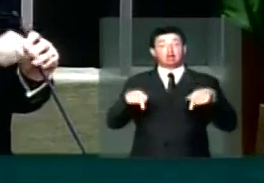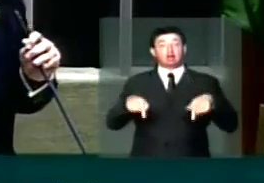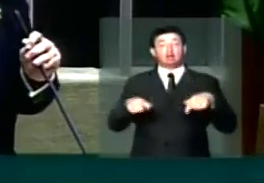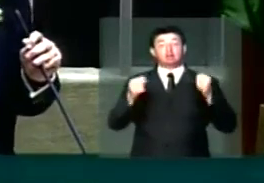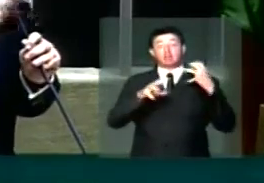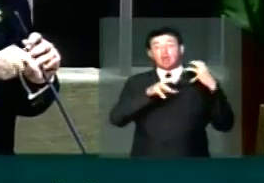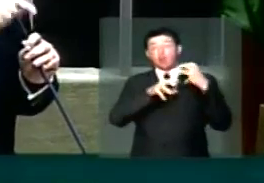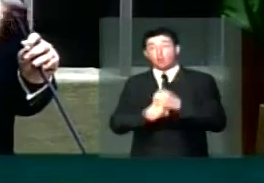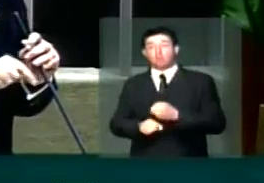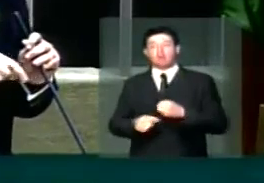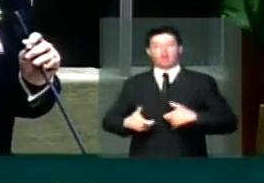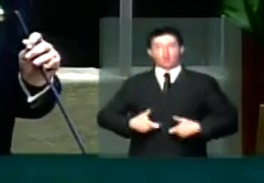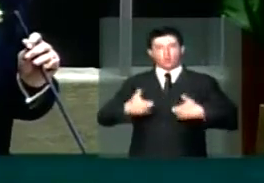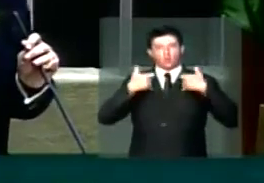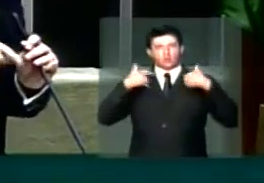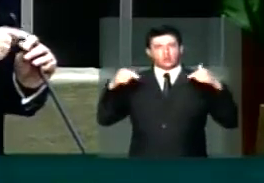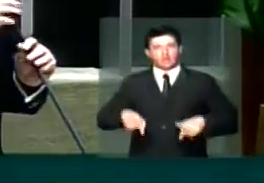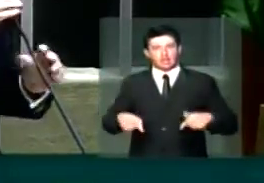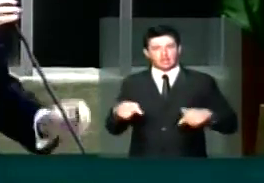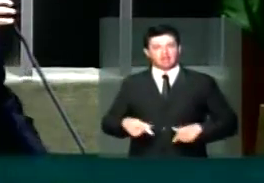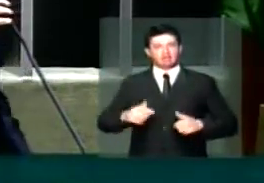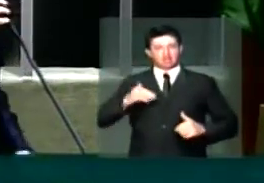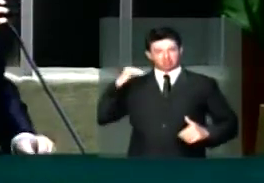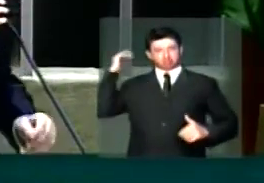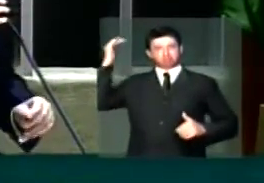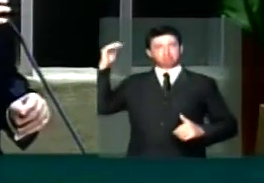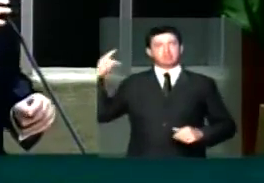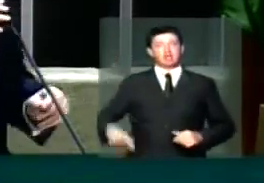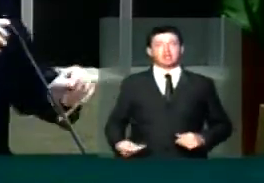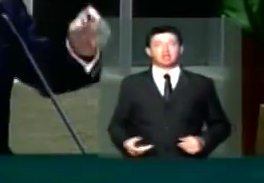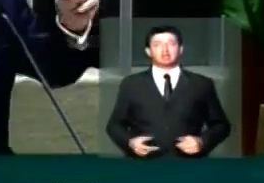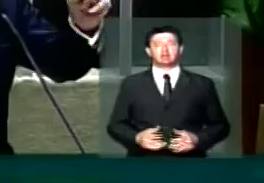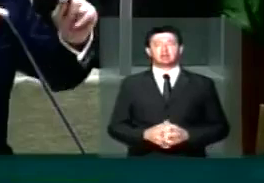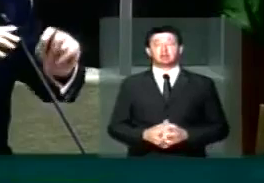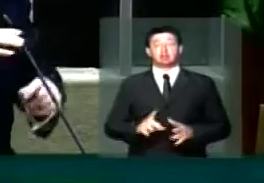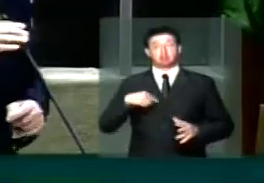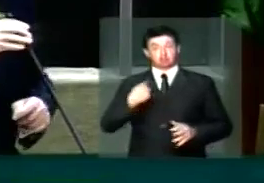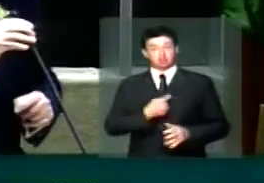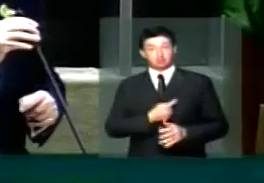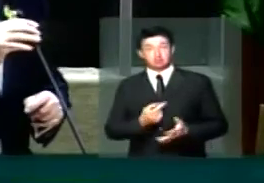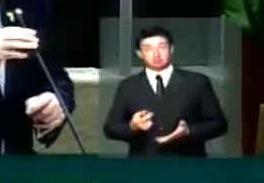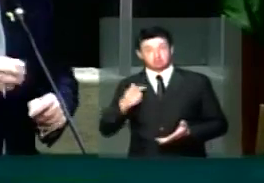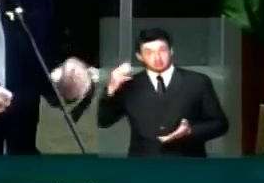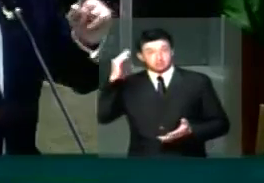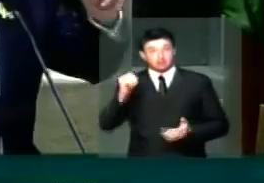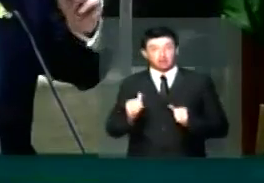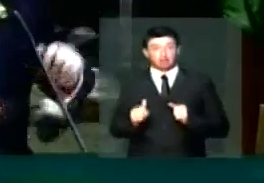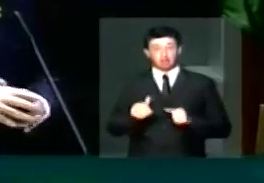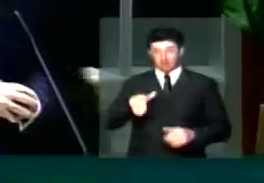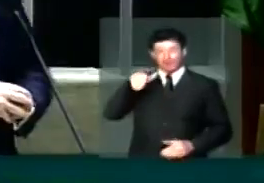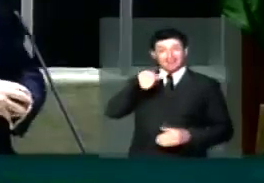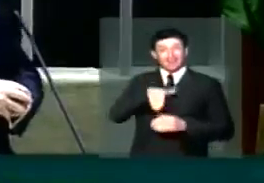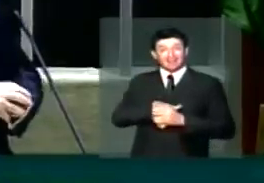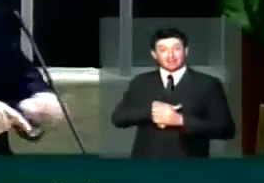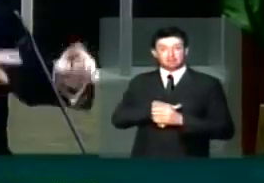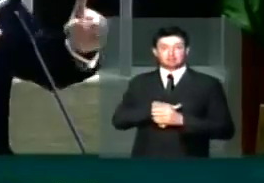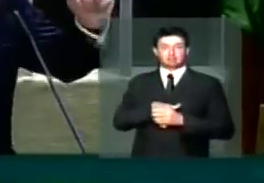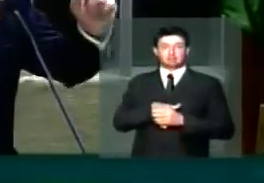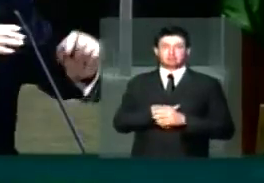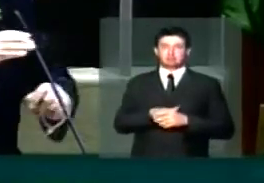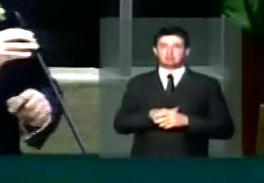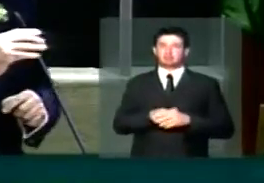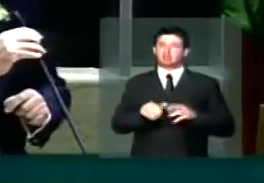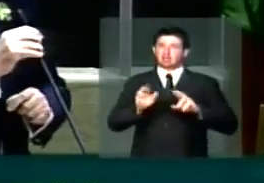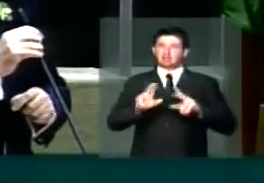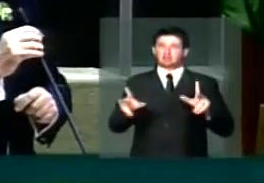que recuperar o seu orgulho, a sua altivez. Nós sabemos que as eleições,